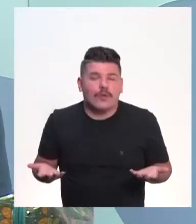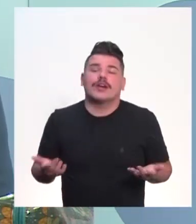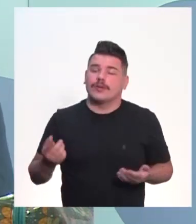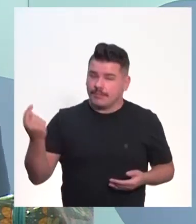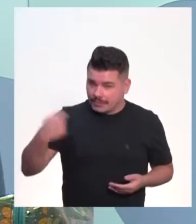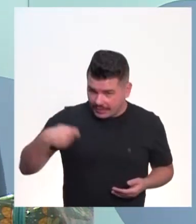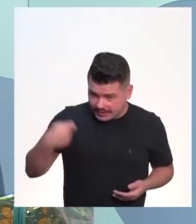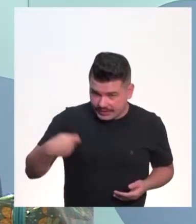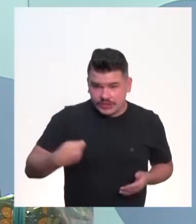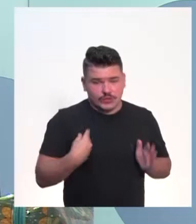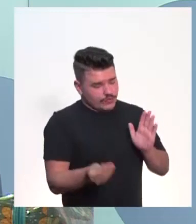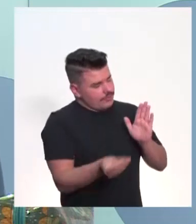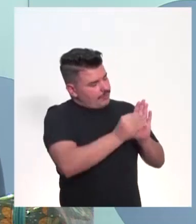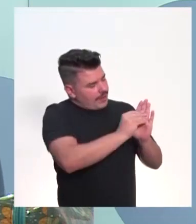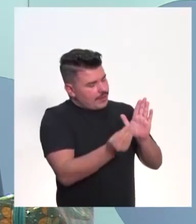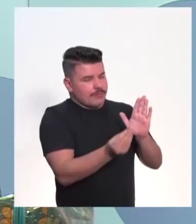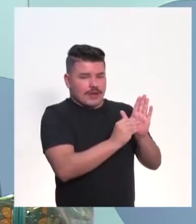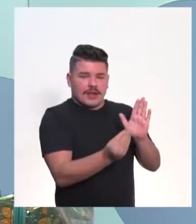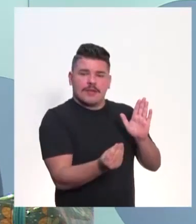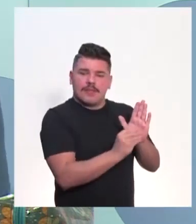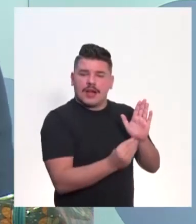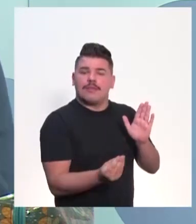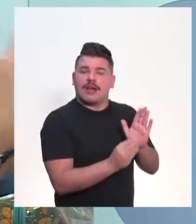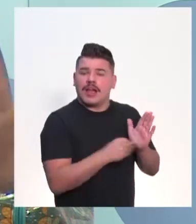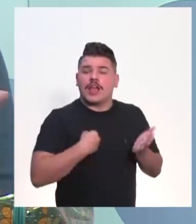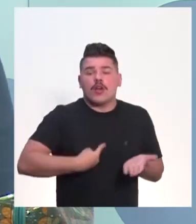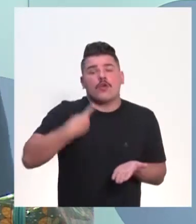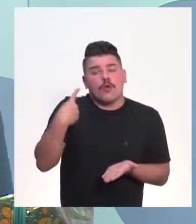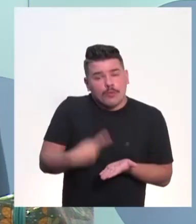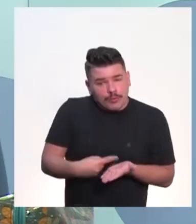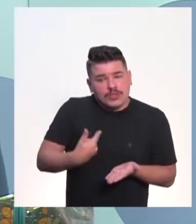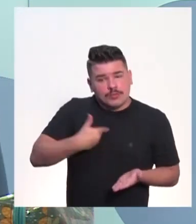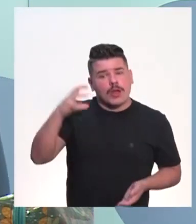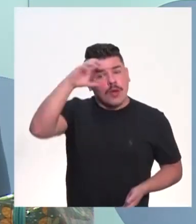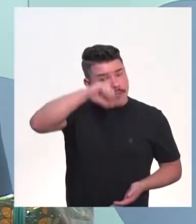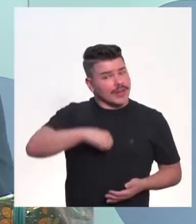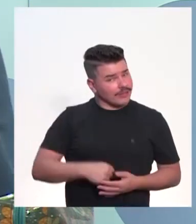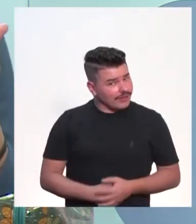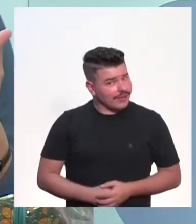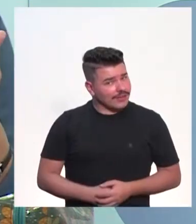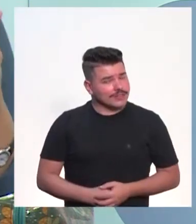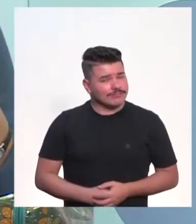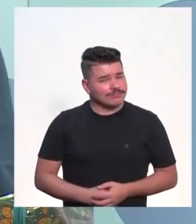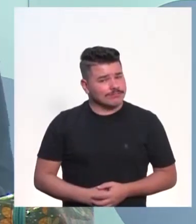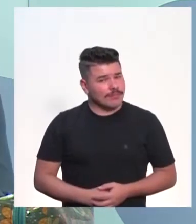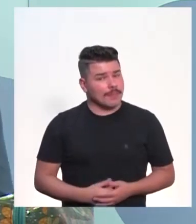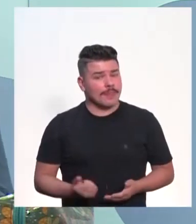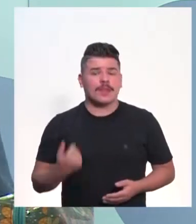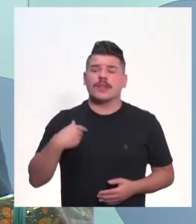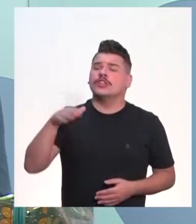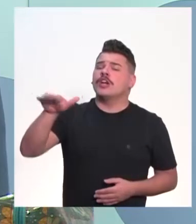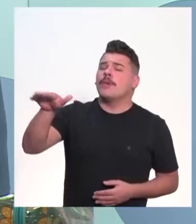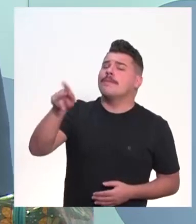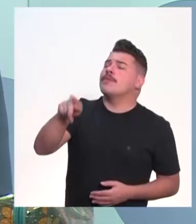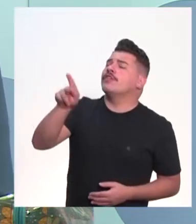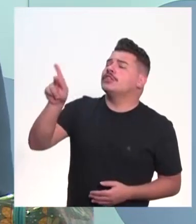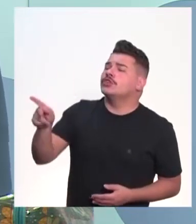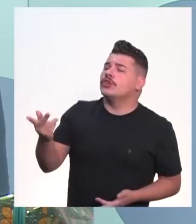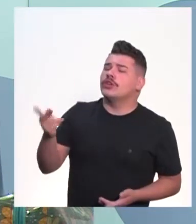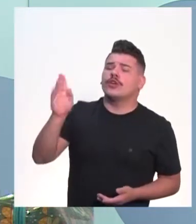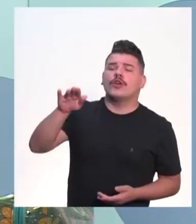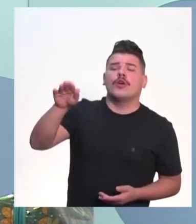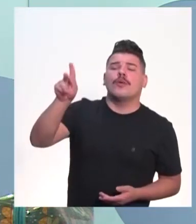compromissos que eu tenho com a minha aprendizagem. Segundo passo que eu posso fazer, Meu professor, minha professora, eles estão